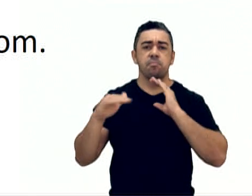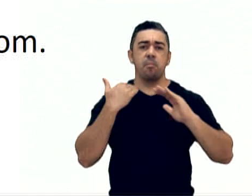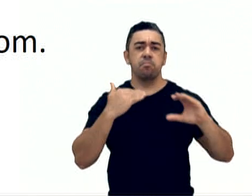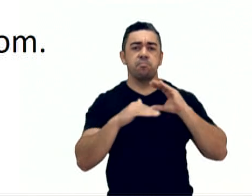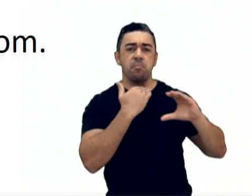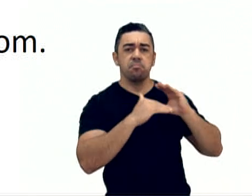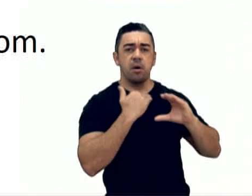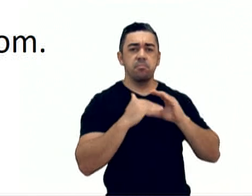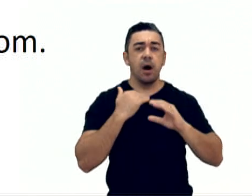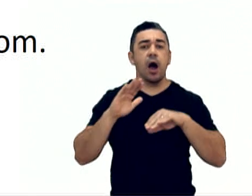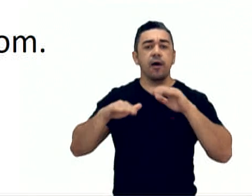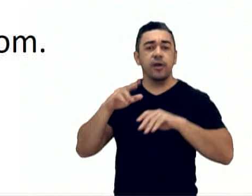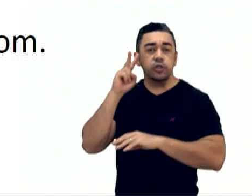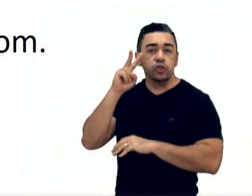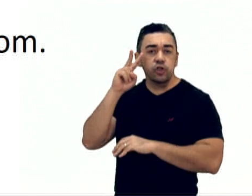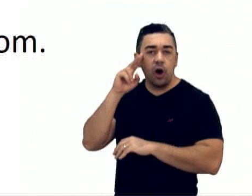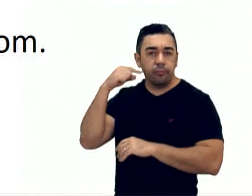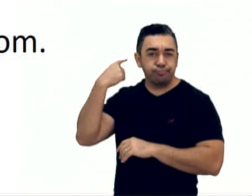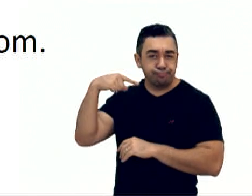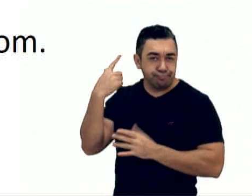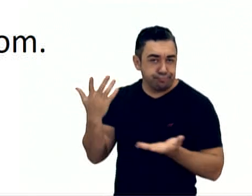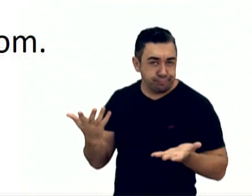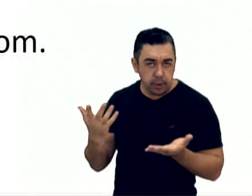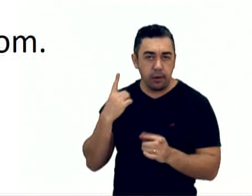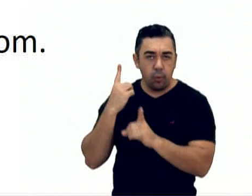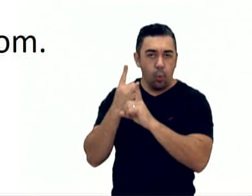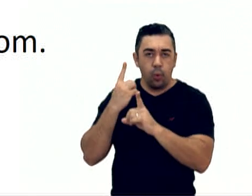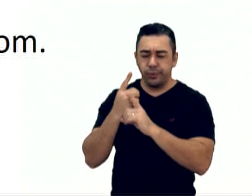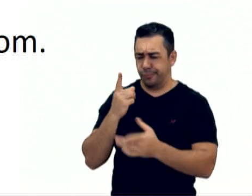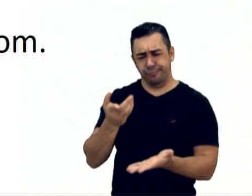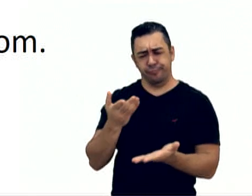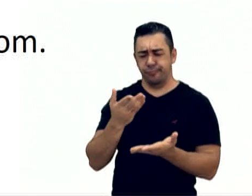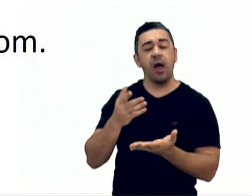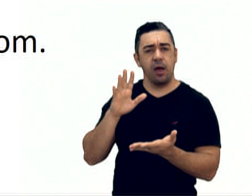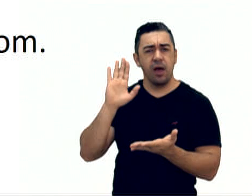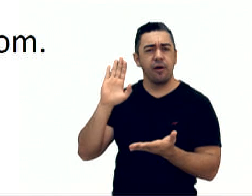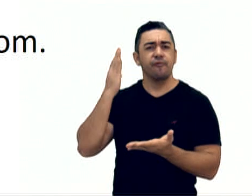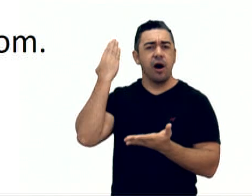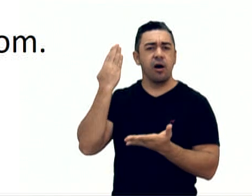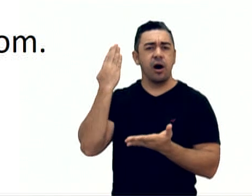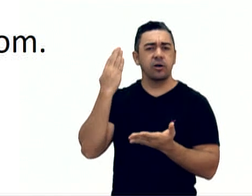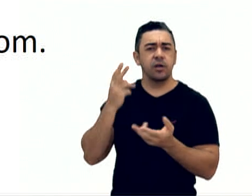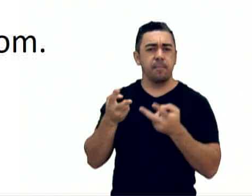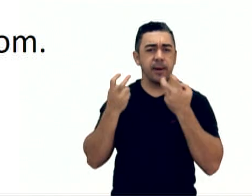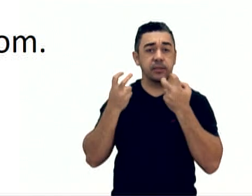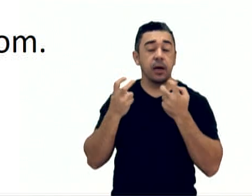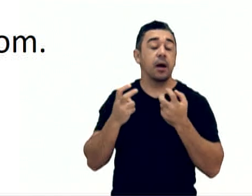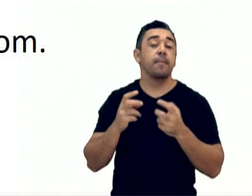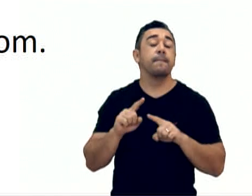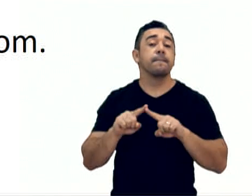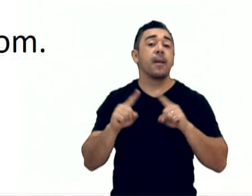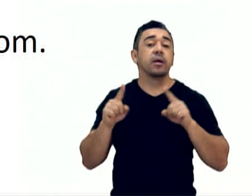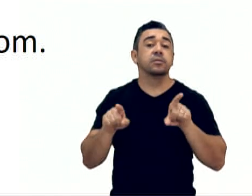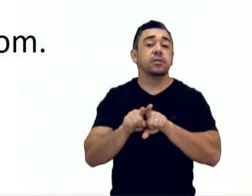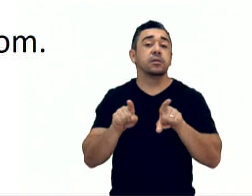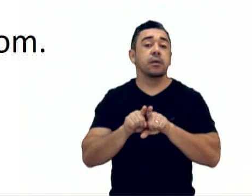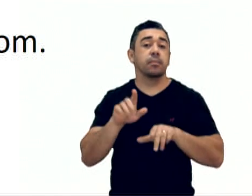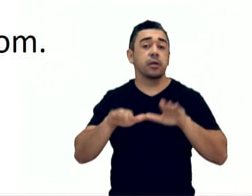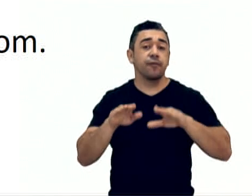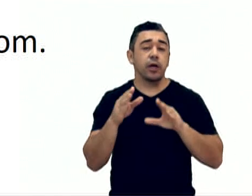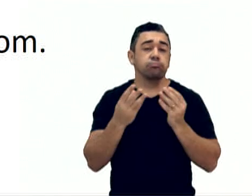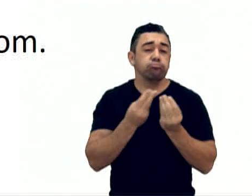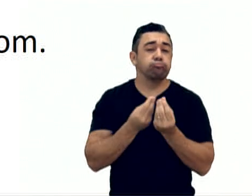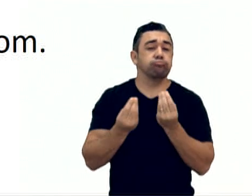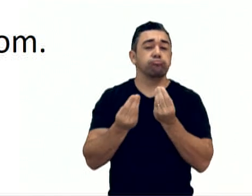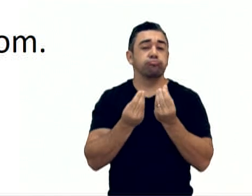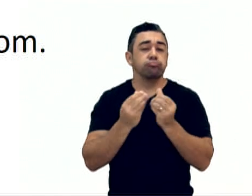vão desde histórias malucas, que a gente consegue identificar logo de cara que é uma notícia falsa, até aquelas mais